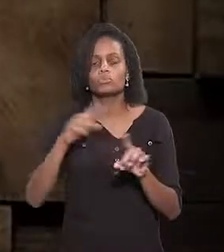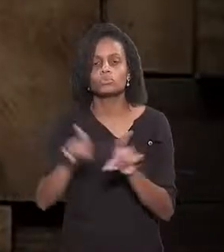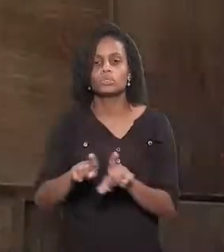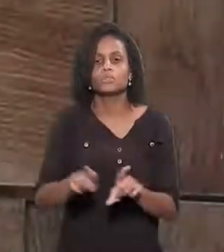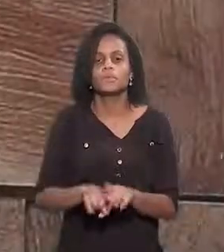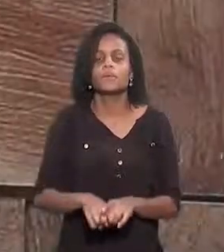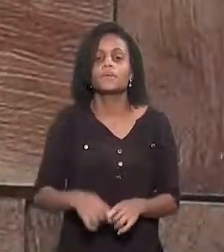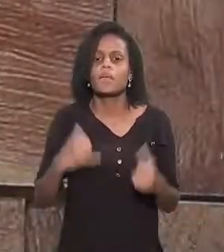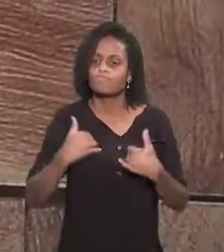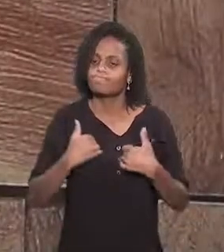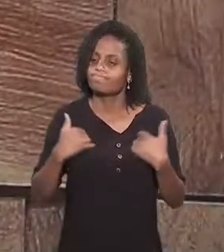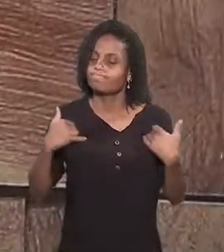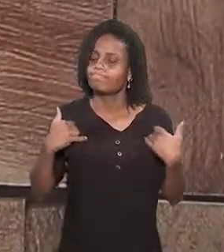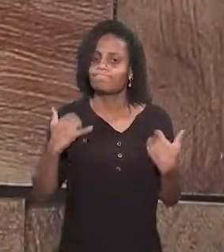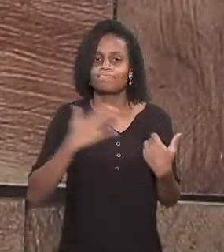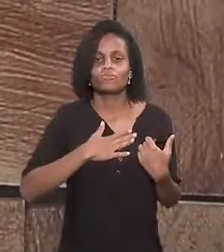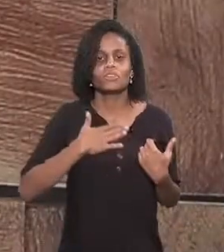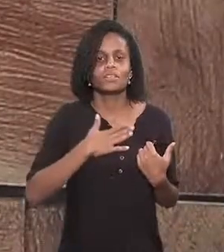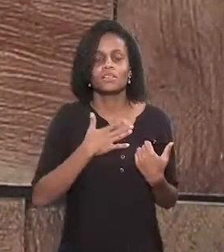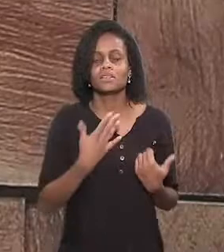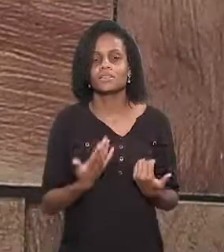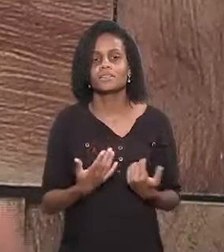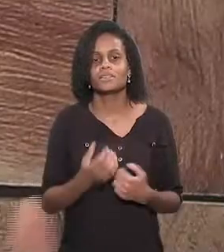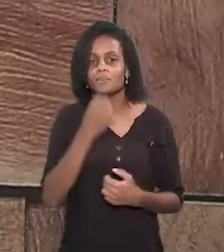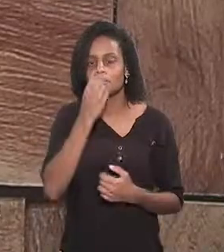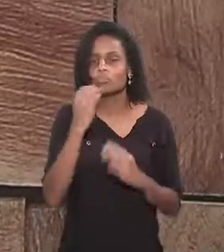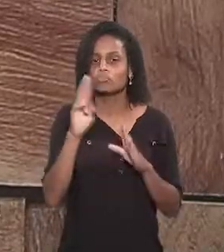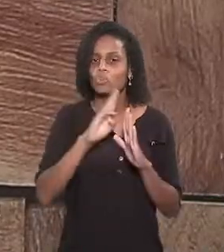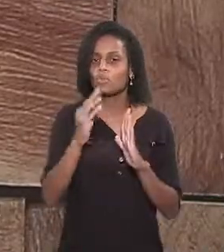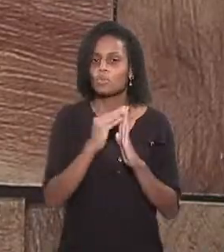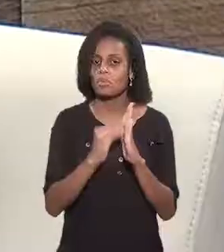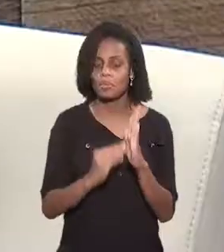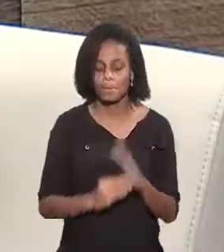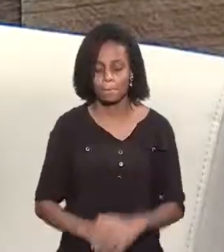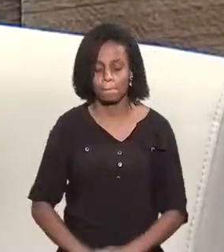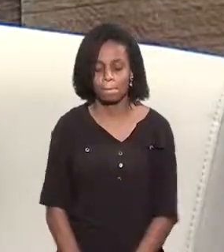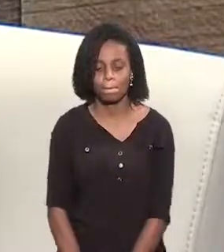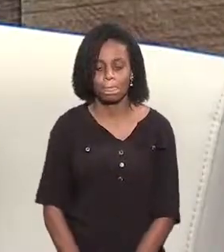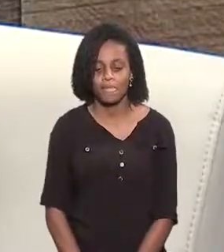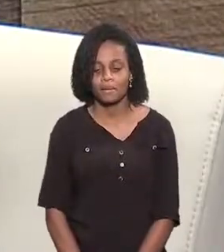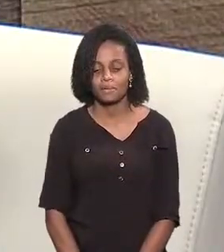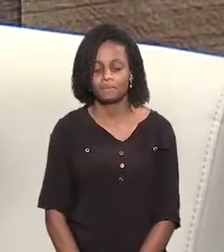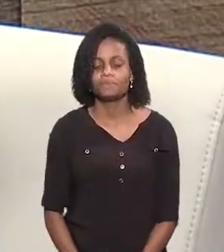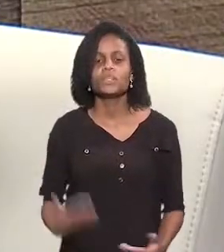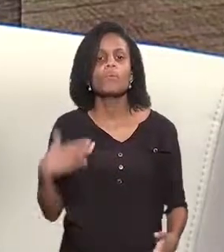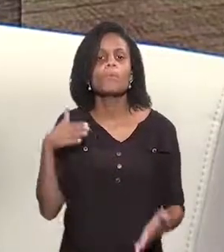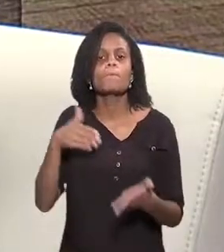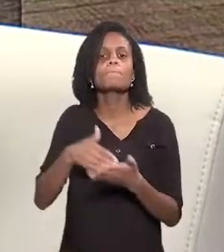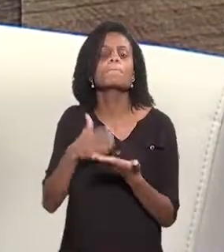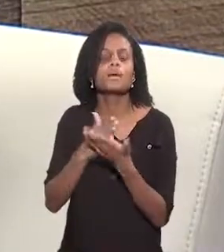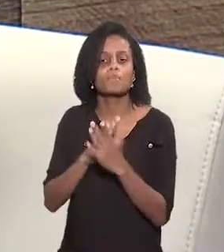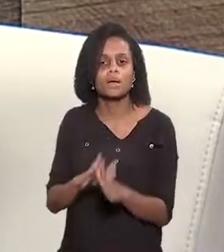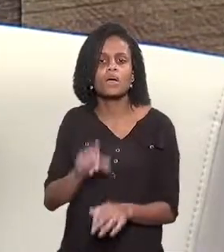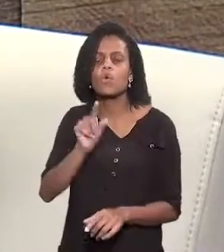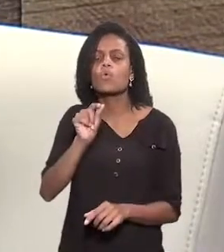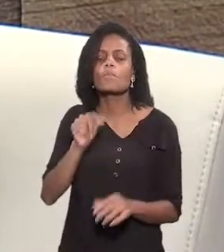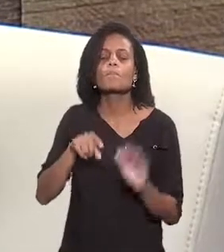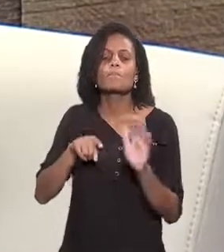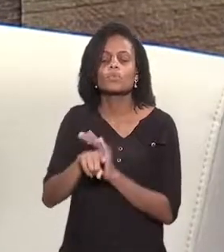E é uma honra muito grande, né, ter sido nomeado, estar nessa lista aí. Renê, para a gente encerrar, o que